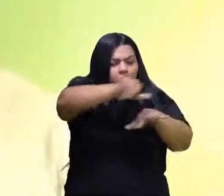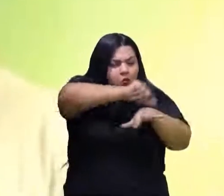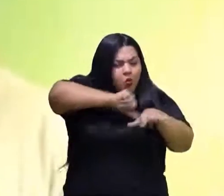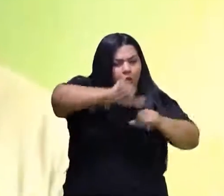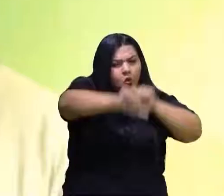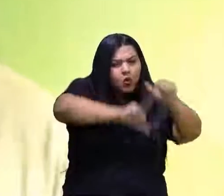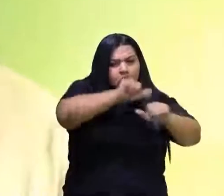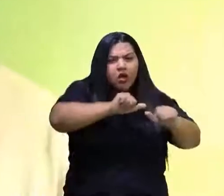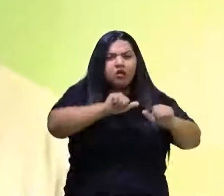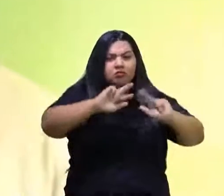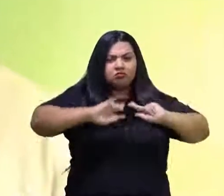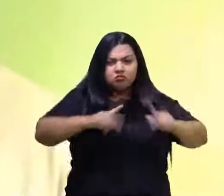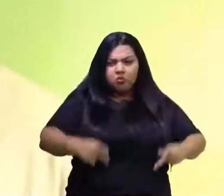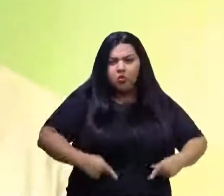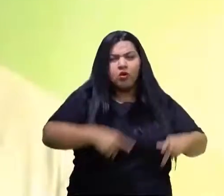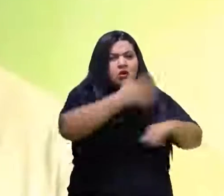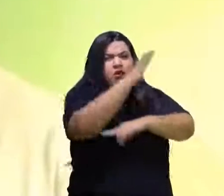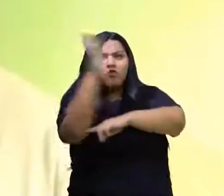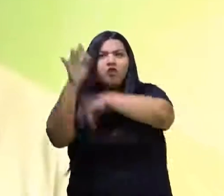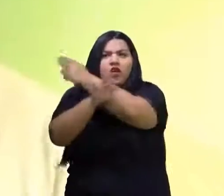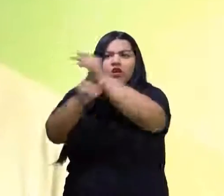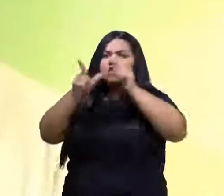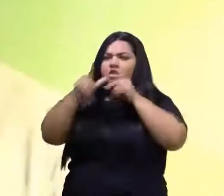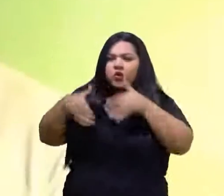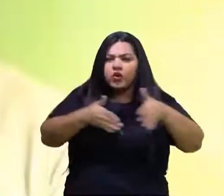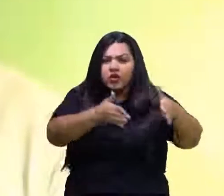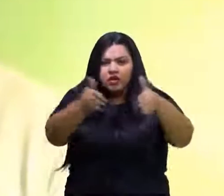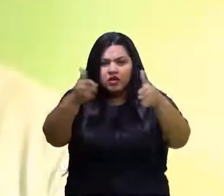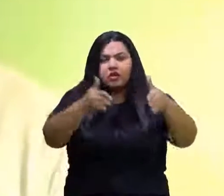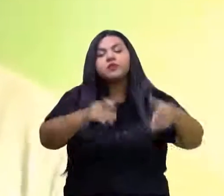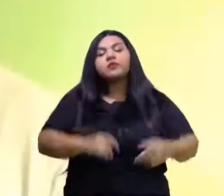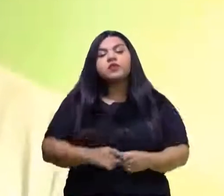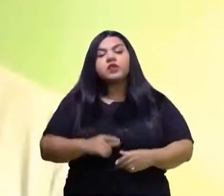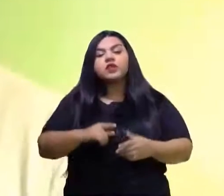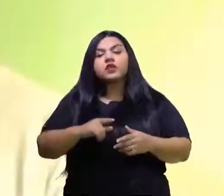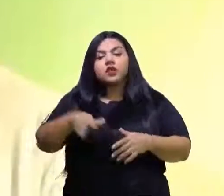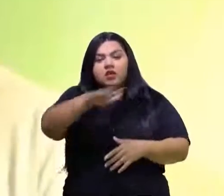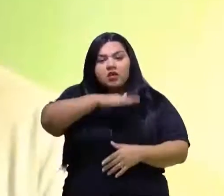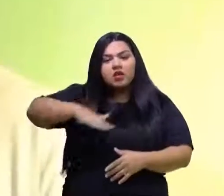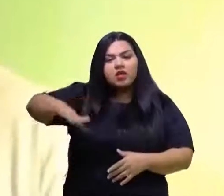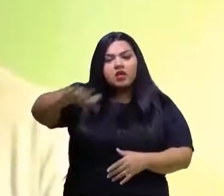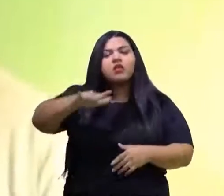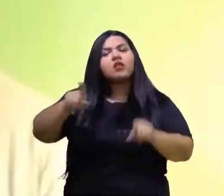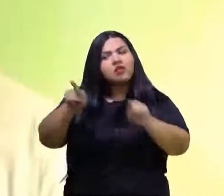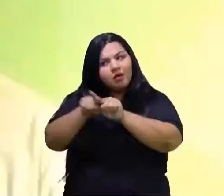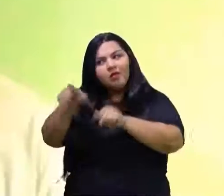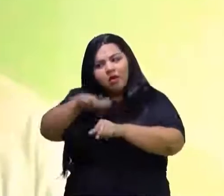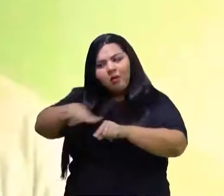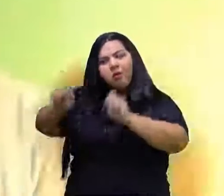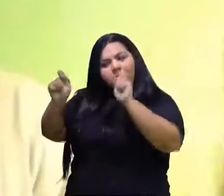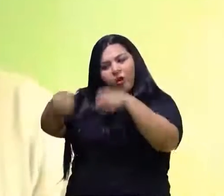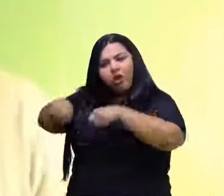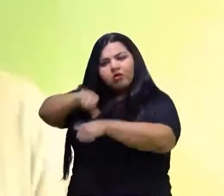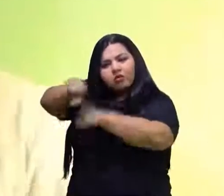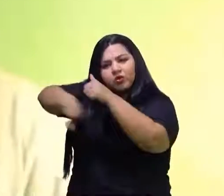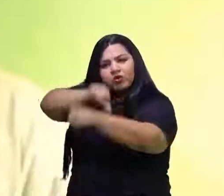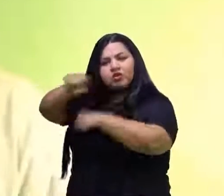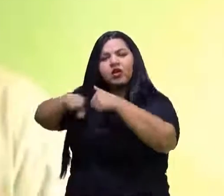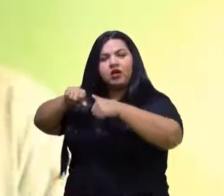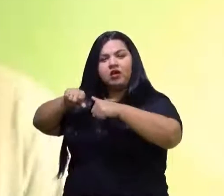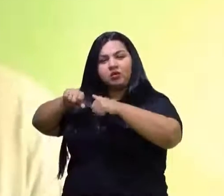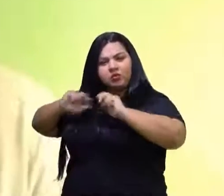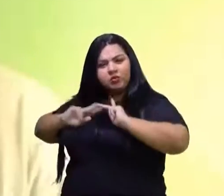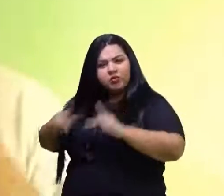homem, né, as áreas de floresta, os rios, etc. A paisagem também pode ser uma paisagem modificada pelo homem, né, que houve todas